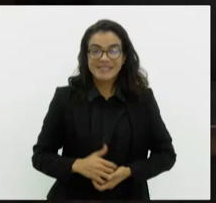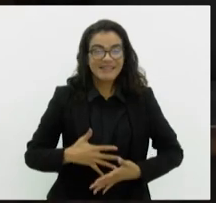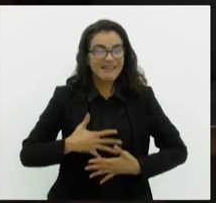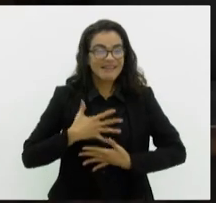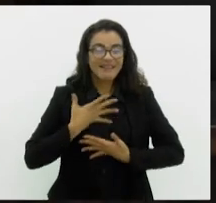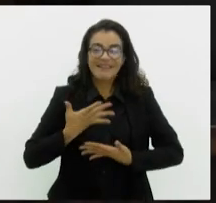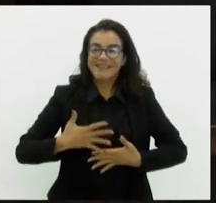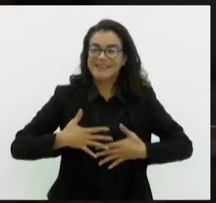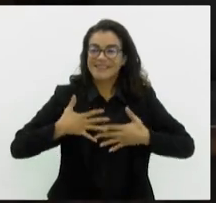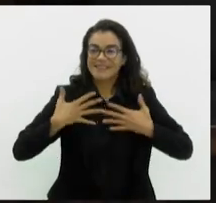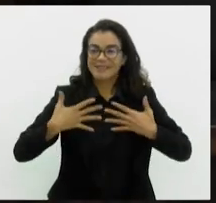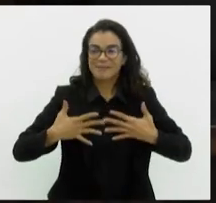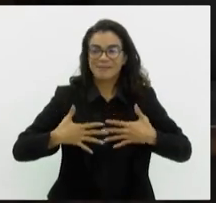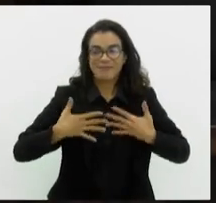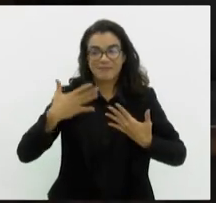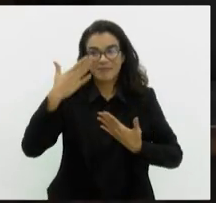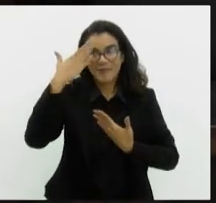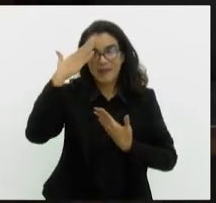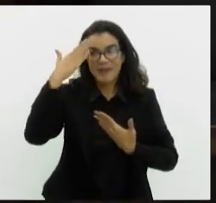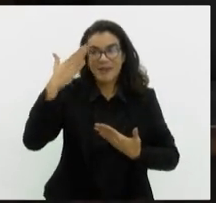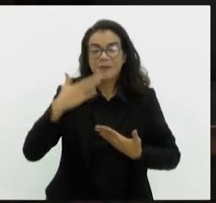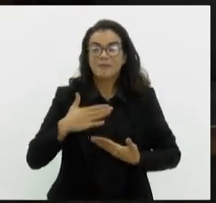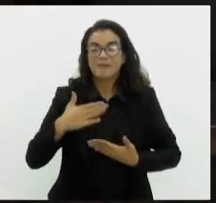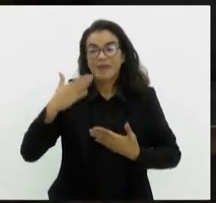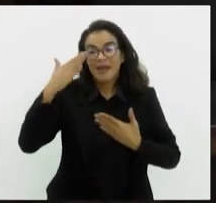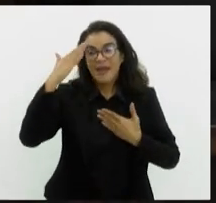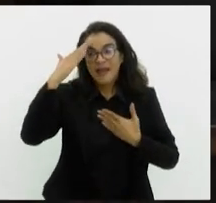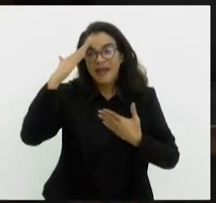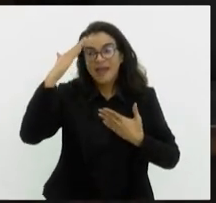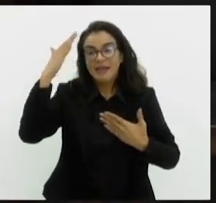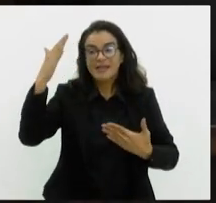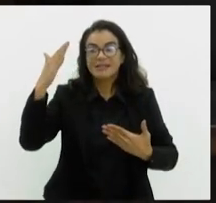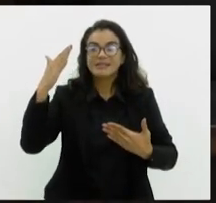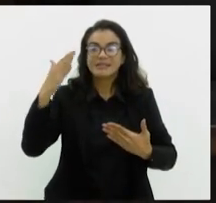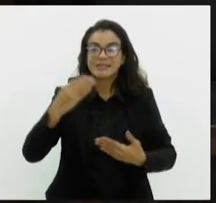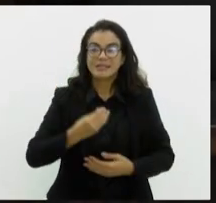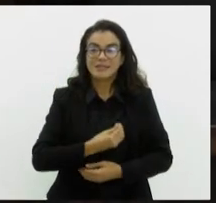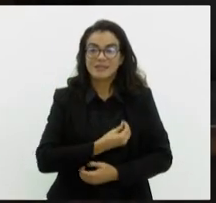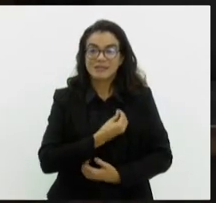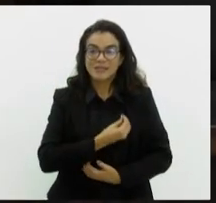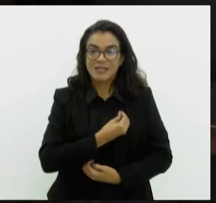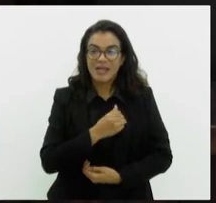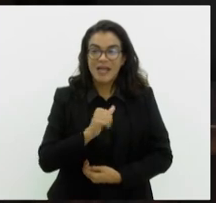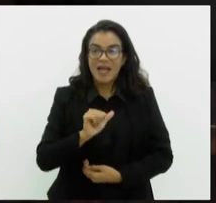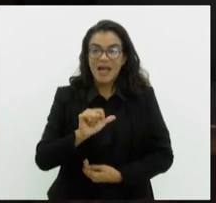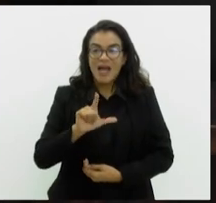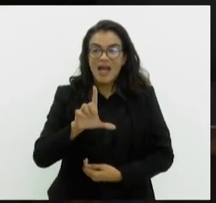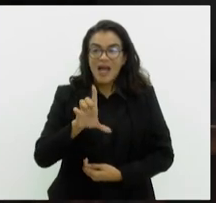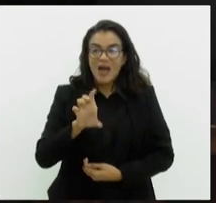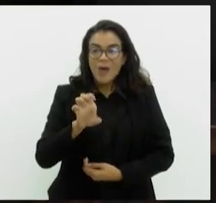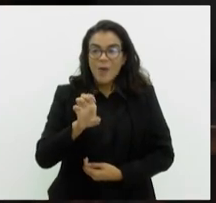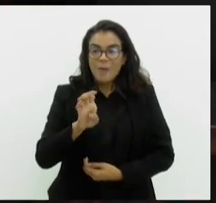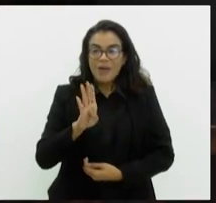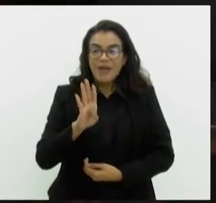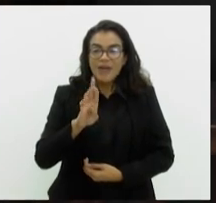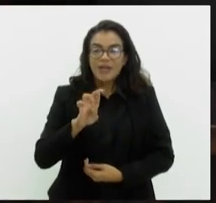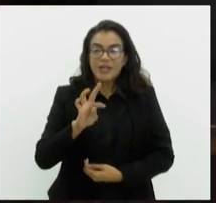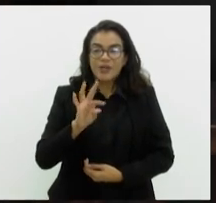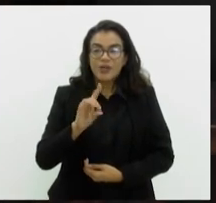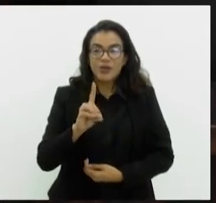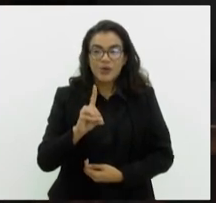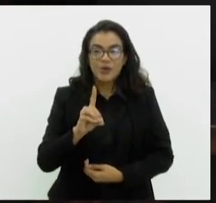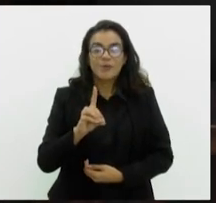alegria. Muito obrigada mesmo. Quero agradecer aqui a presença do senhor Alberto Flisgo,